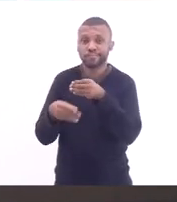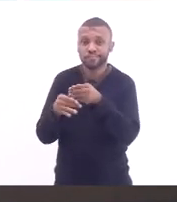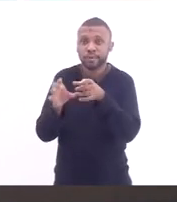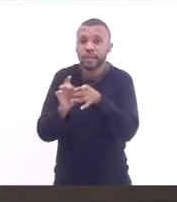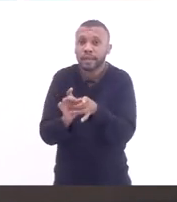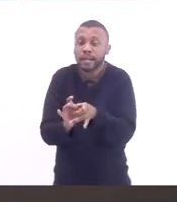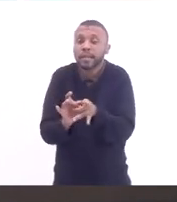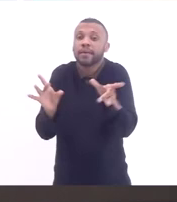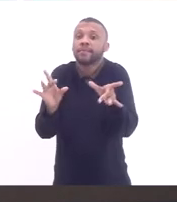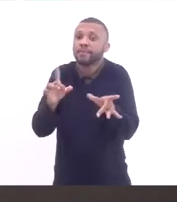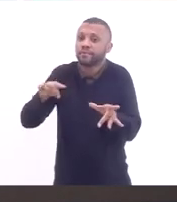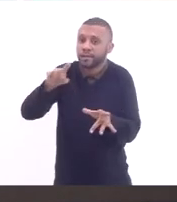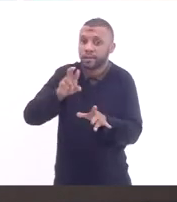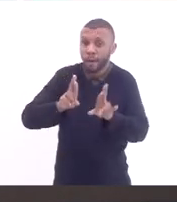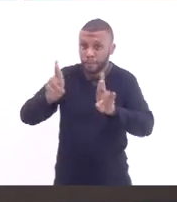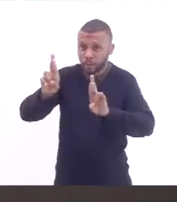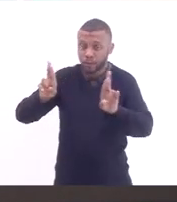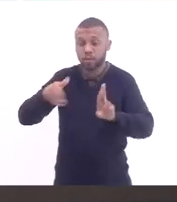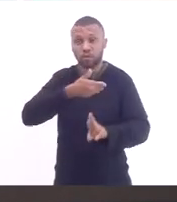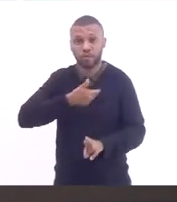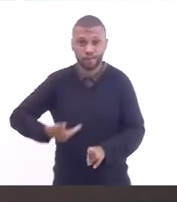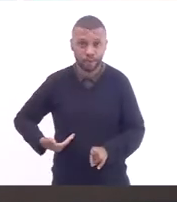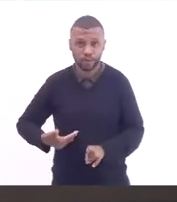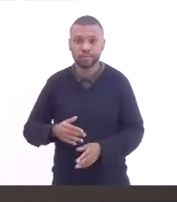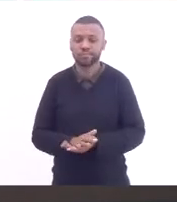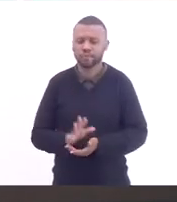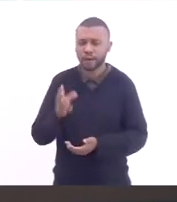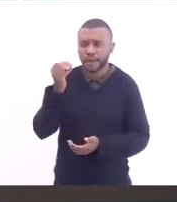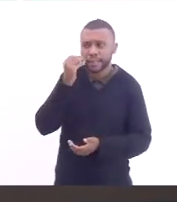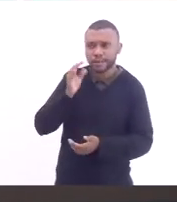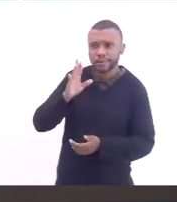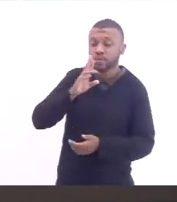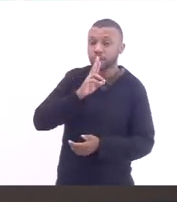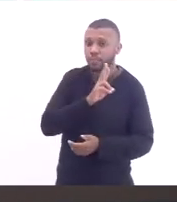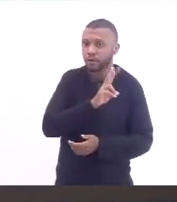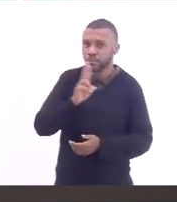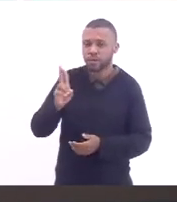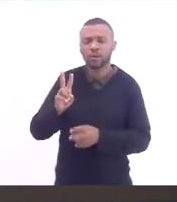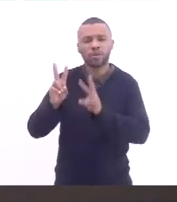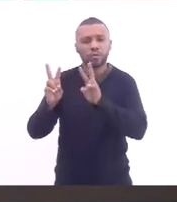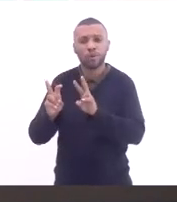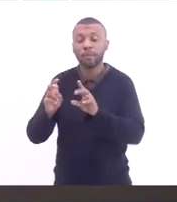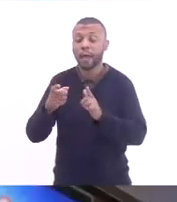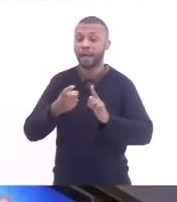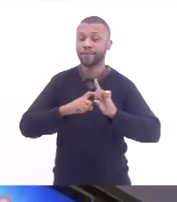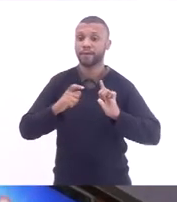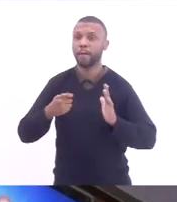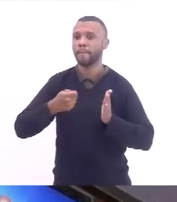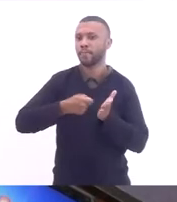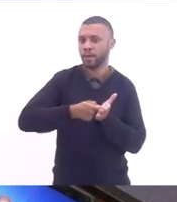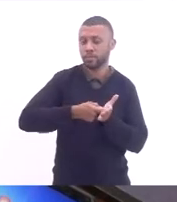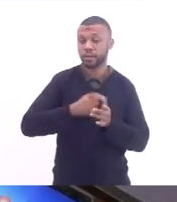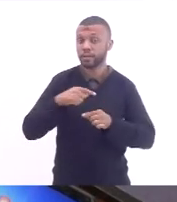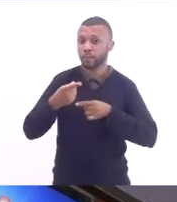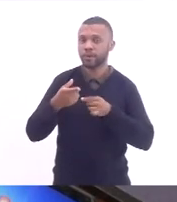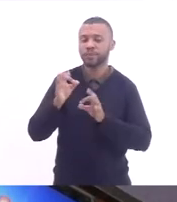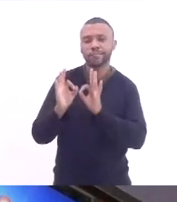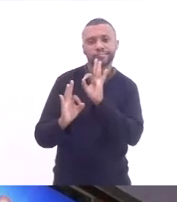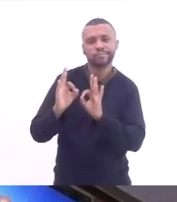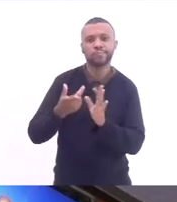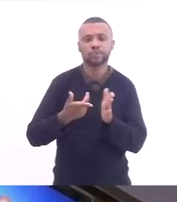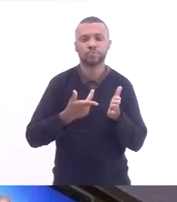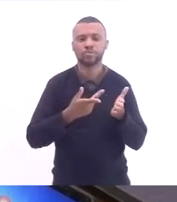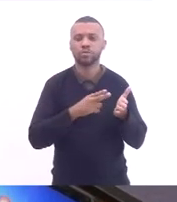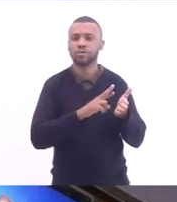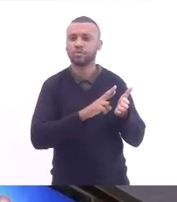do Executivo, para depois só, passar para o Parlamento. Só fazendo, dando a resposta com relação ao pagamento da dívida, após a homologação do regime, a